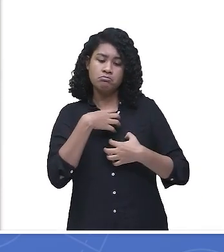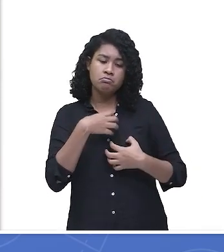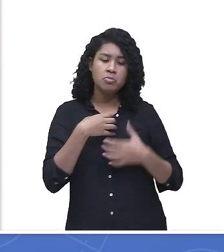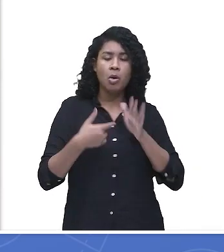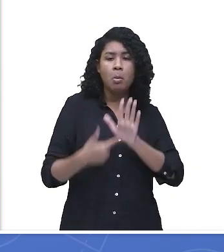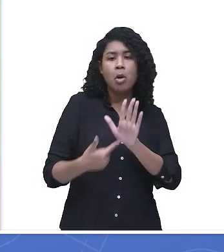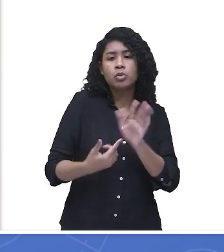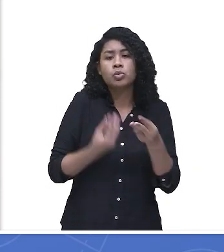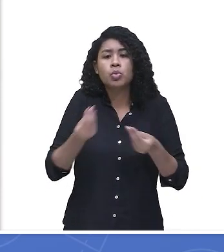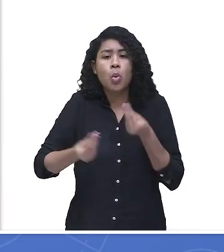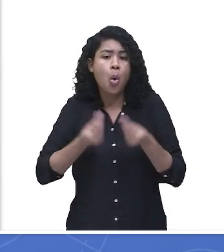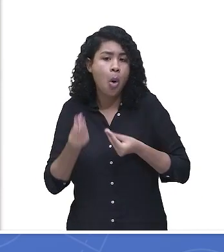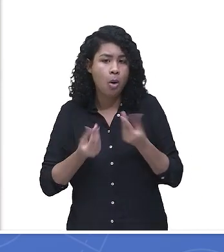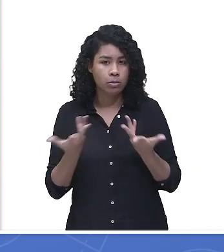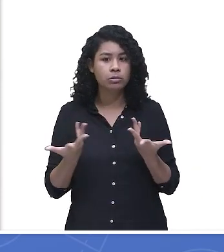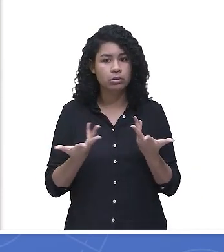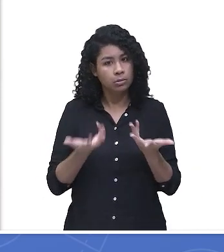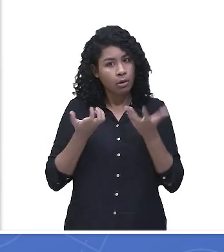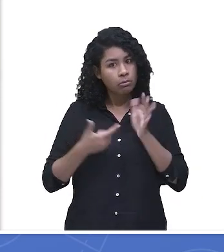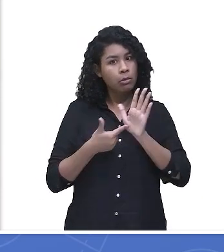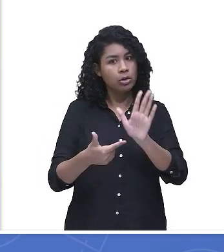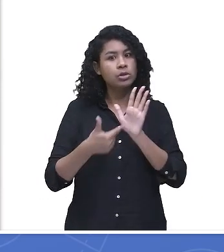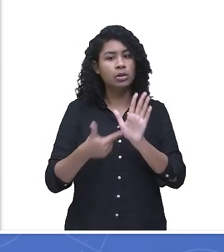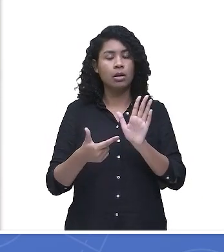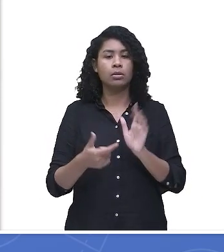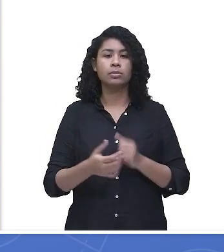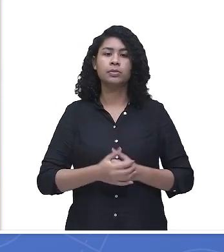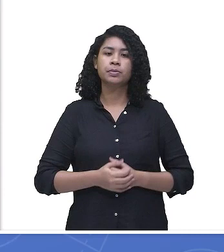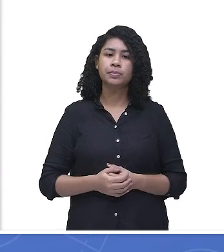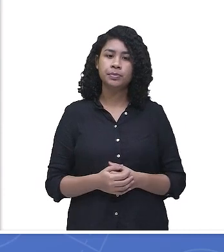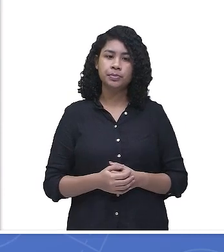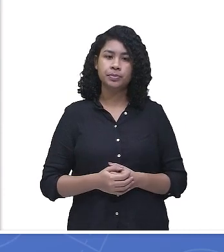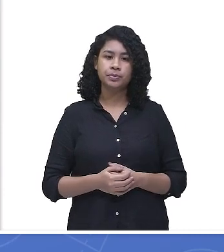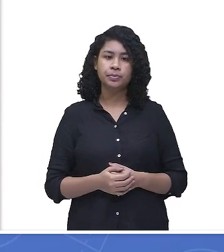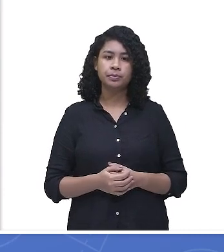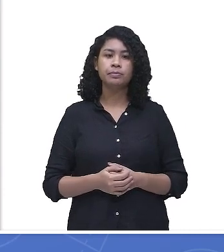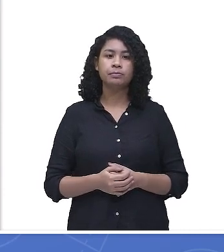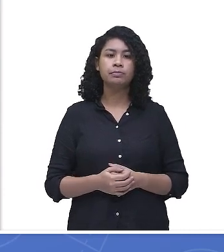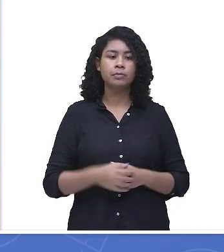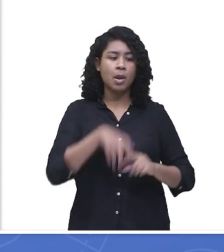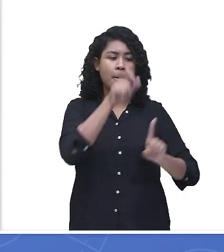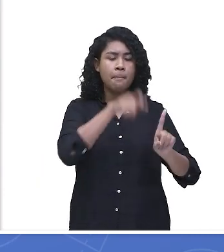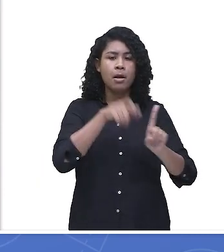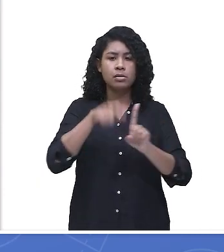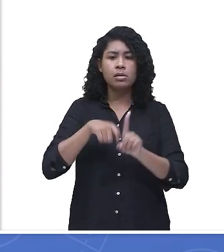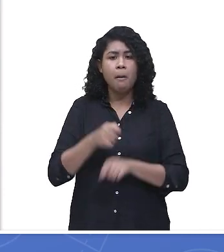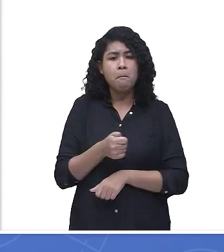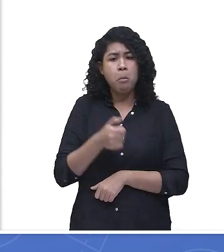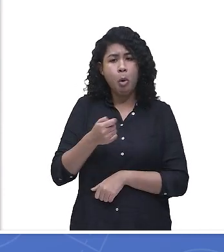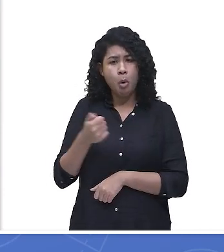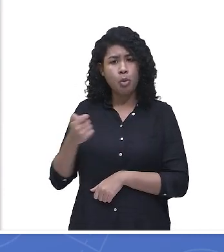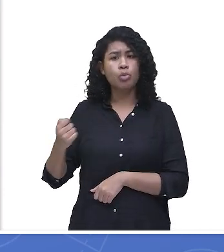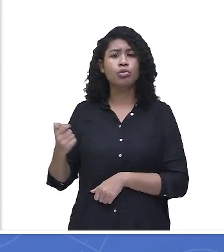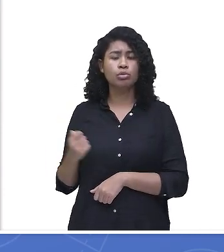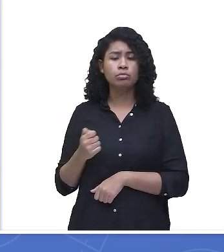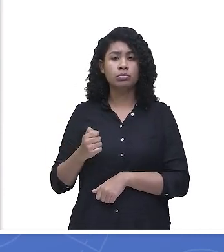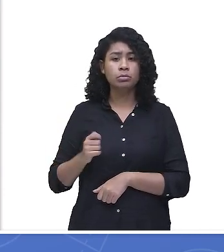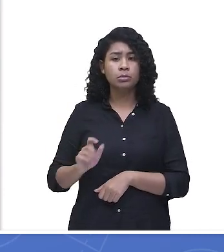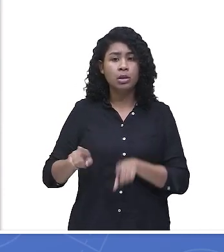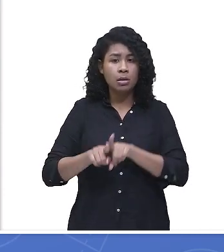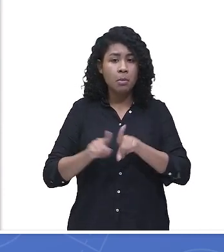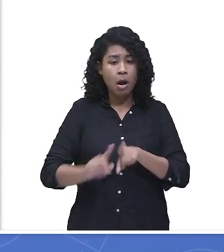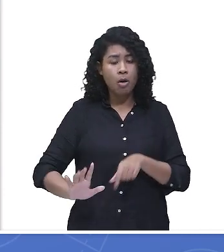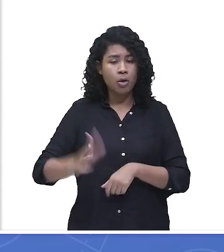ao seu leitor, certo? Sempre intencional. Poucos personagens, se houver, em determinadas situações, você pode ter